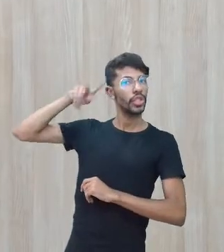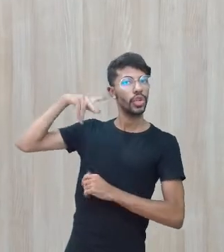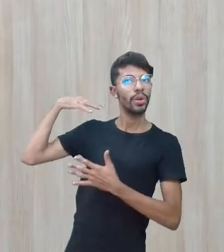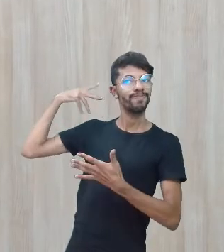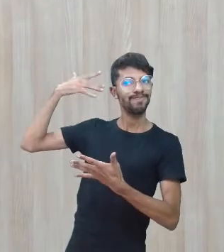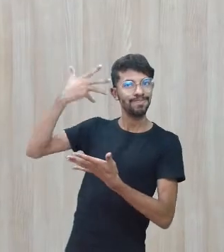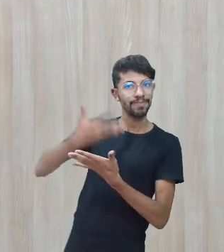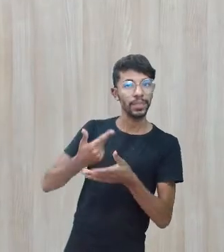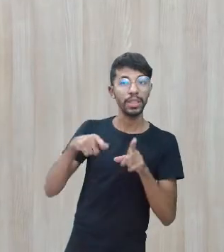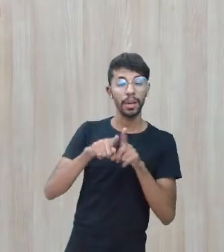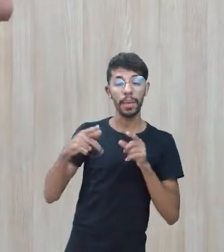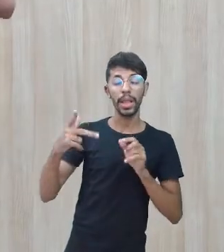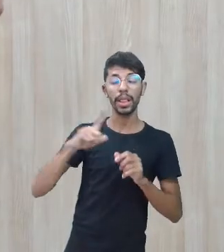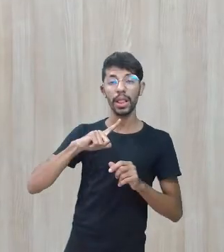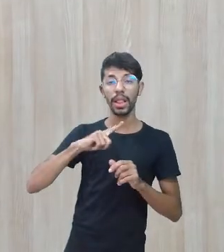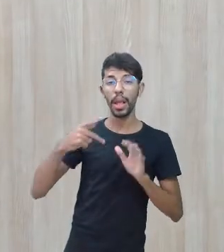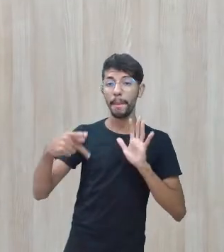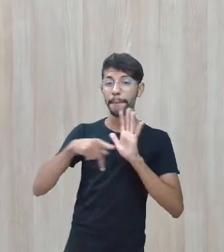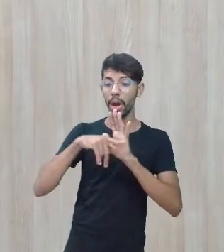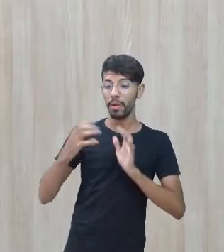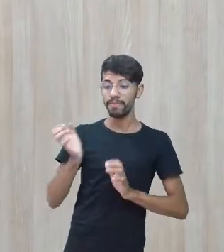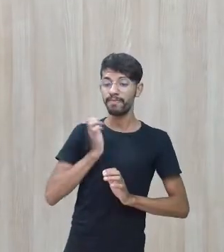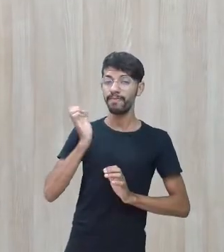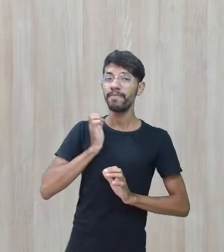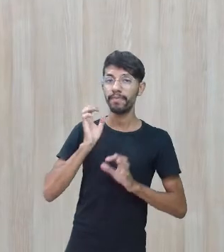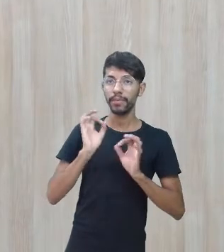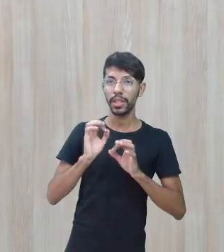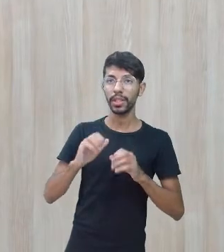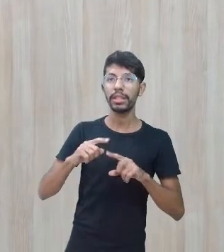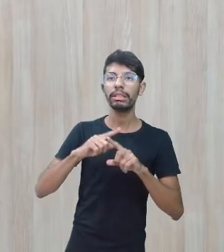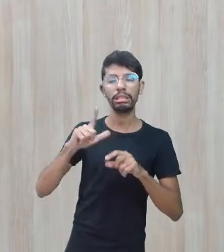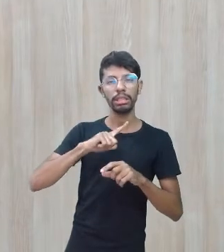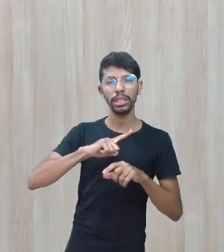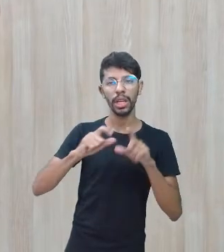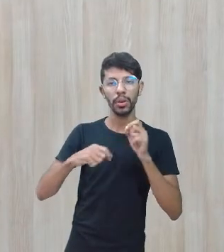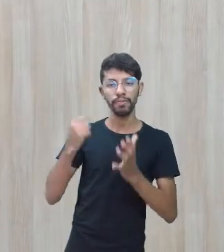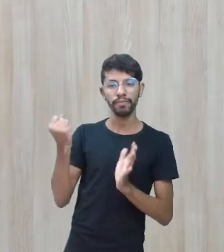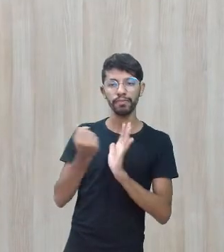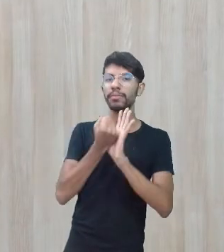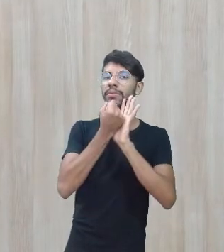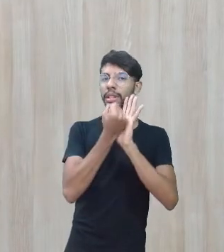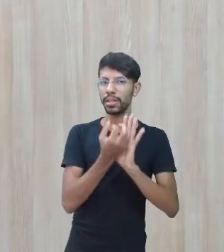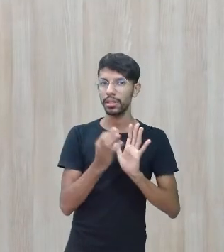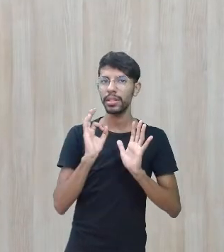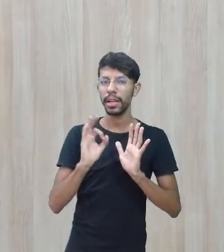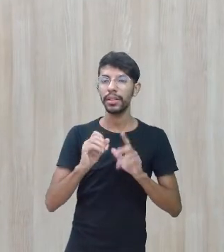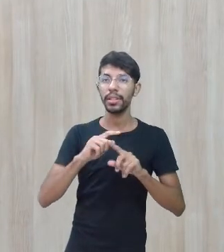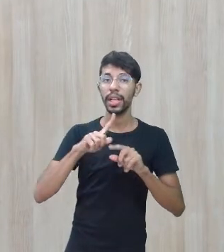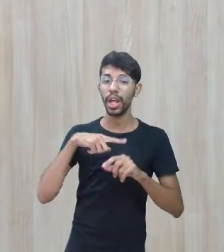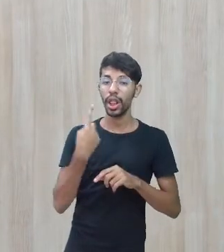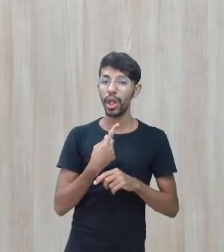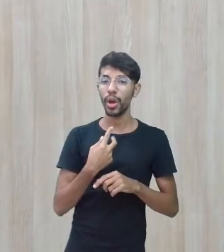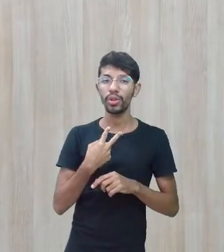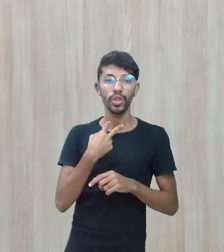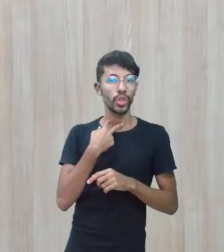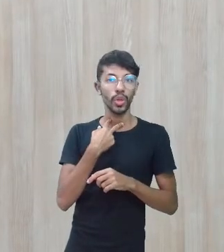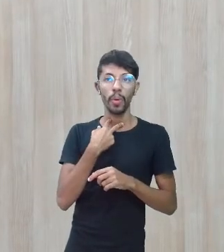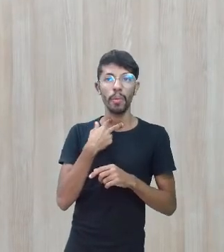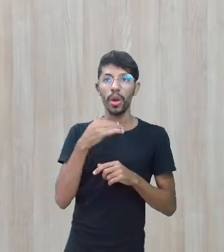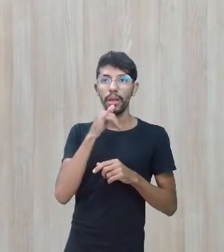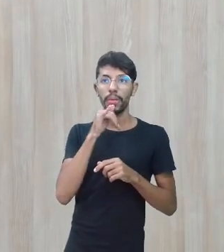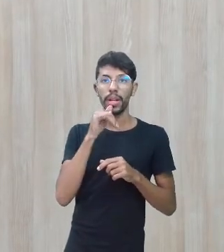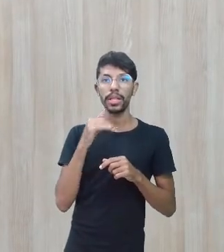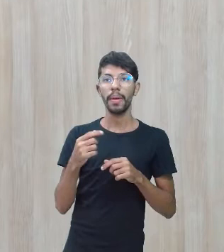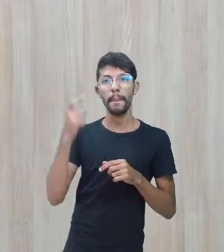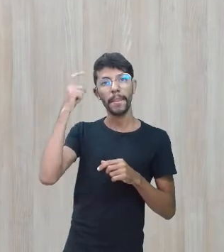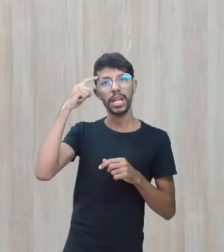suas próprias riquezas, deixam seus legados, suas heranças, e a gente não pode entender nenhuma melhor que a outra. Acho que